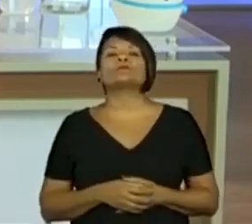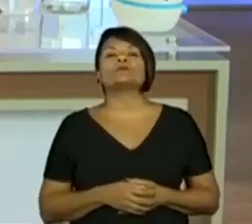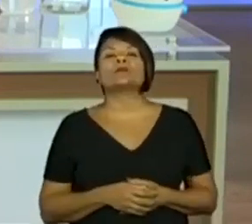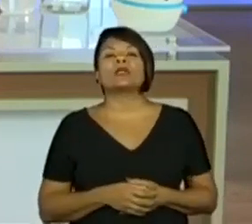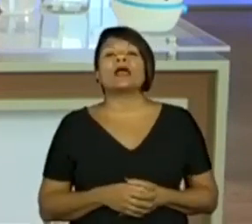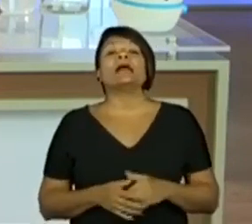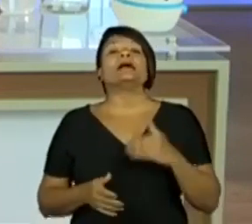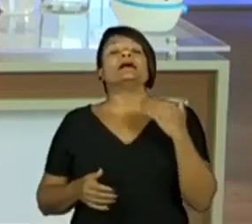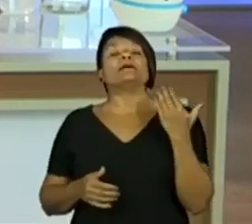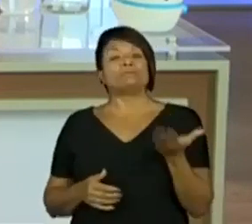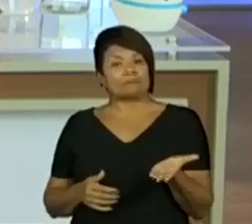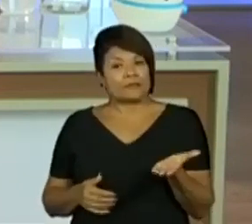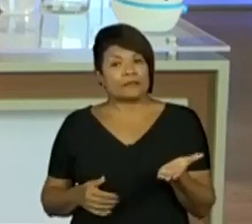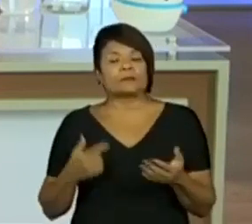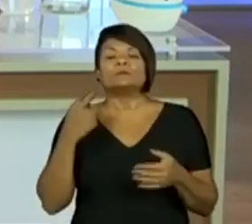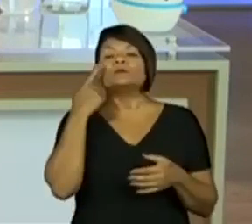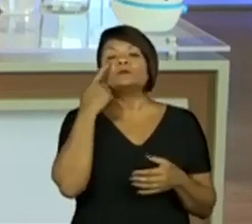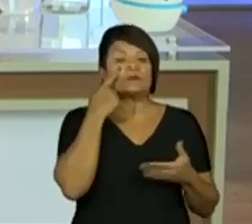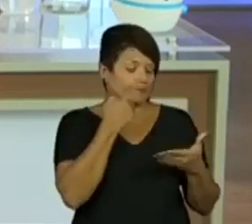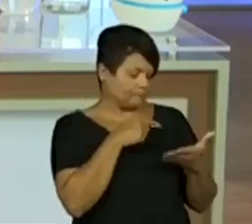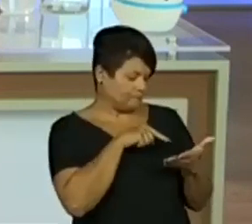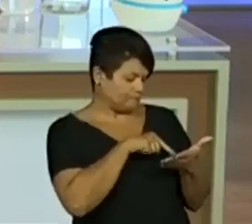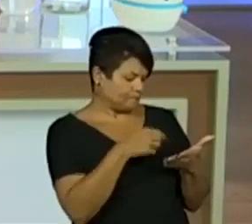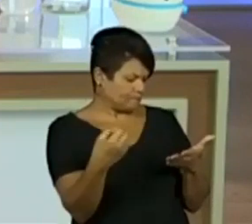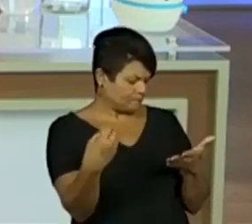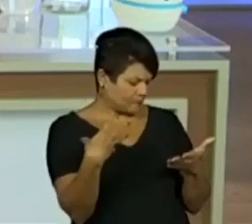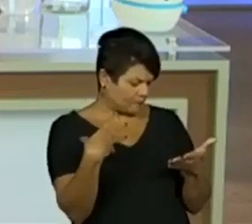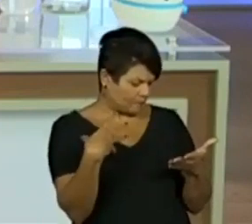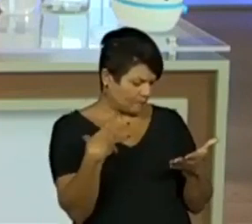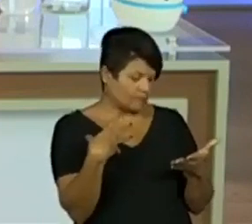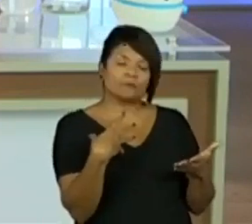alguma participação aqui.